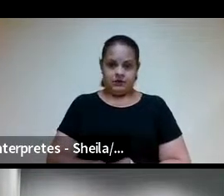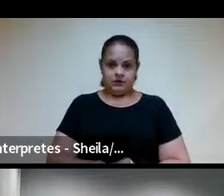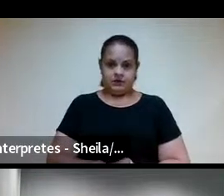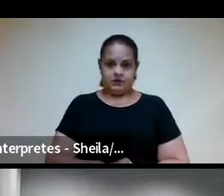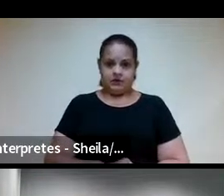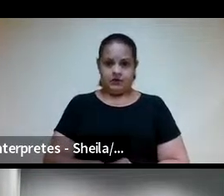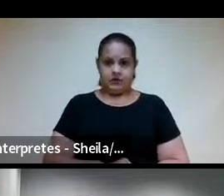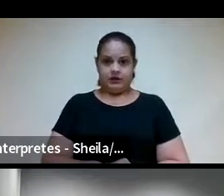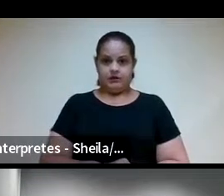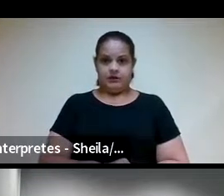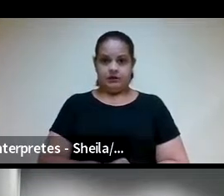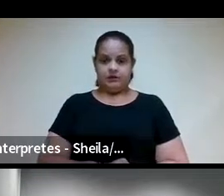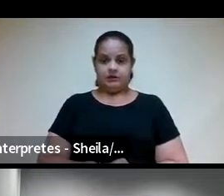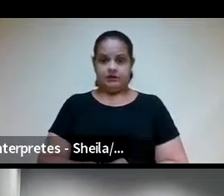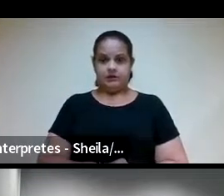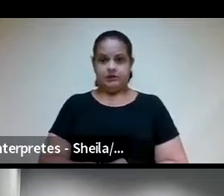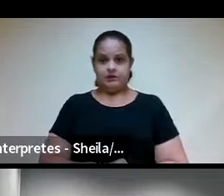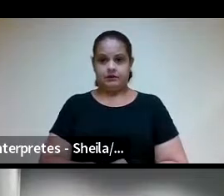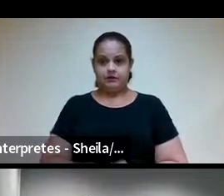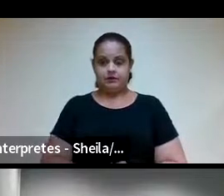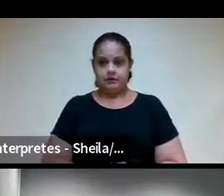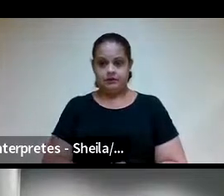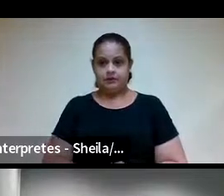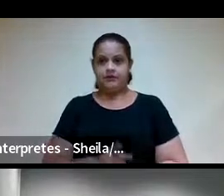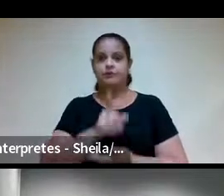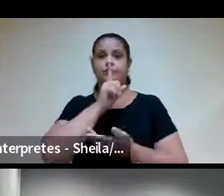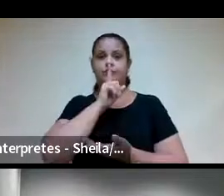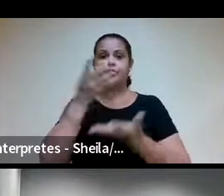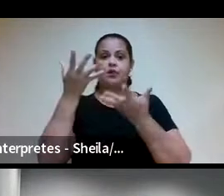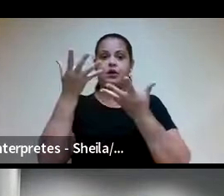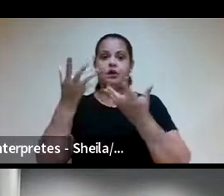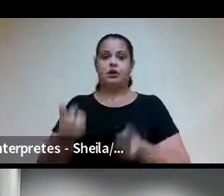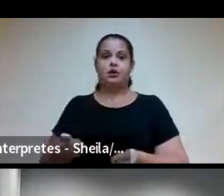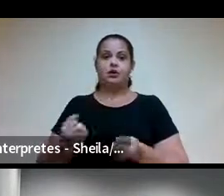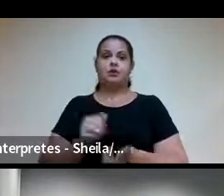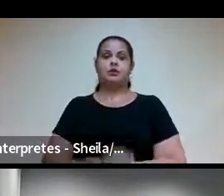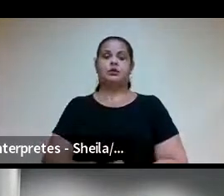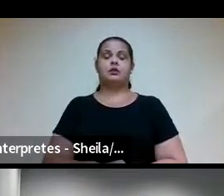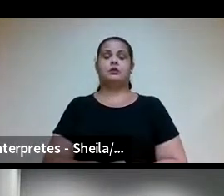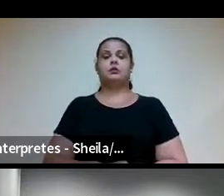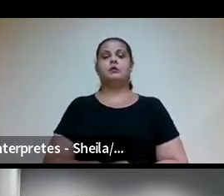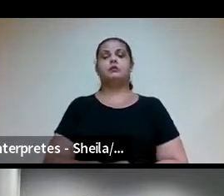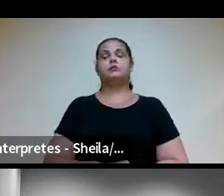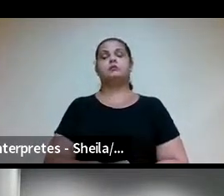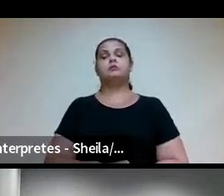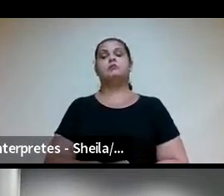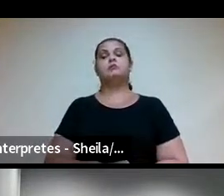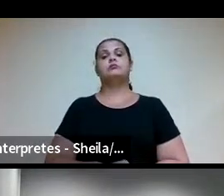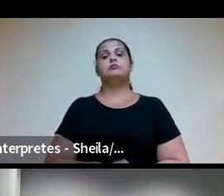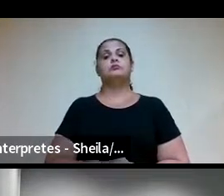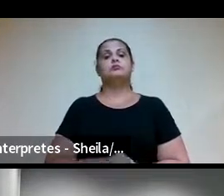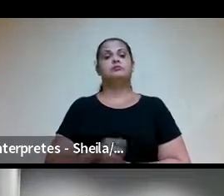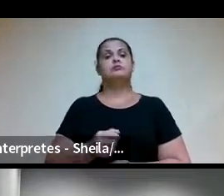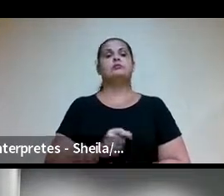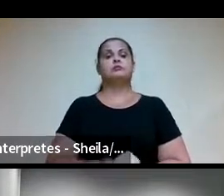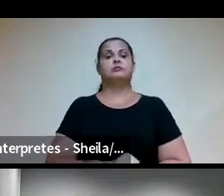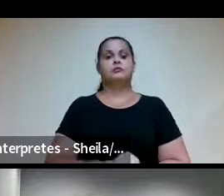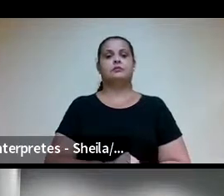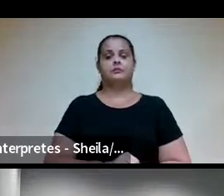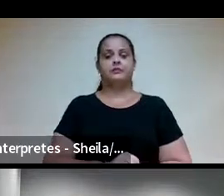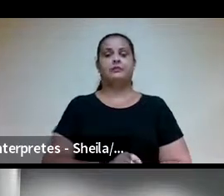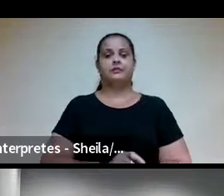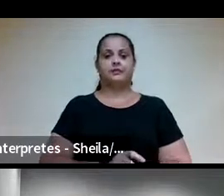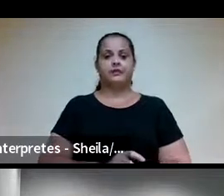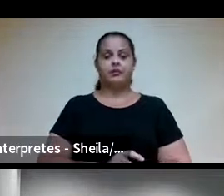Novamente submeto à corte. No silêncio, tem como aprovado. Prossiga, doutora. Senhor presidente, com relação ao mérito, eu